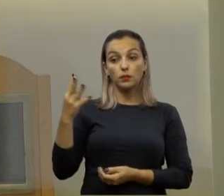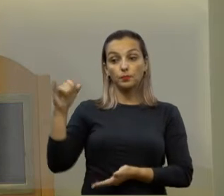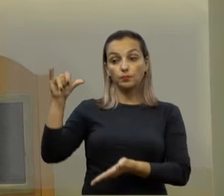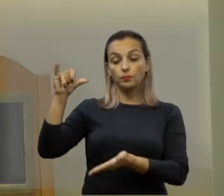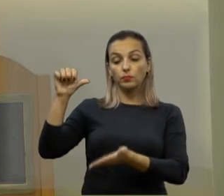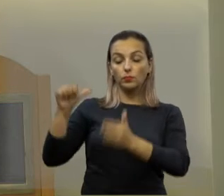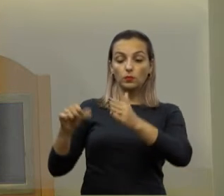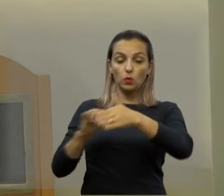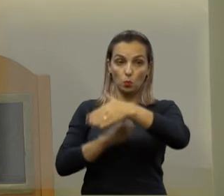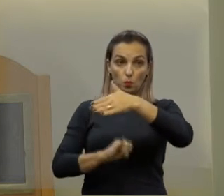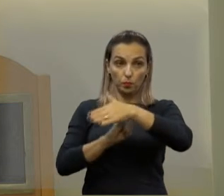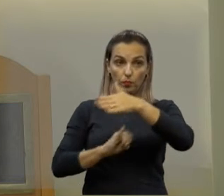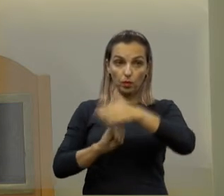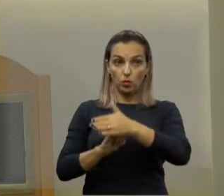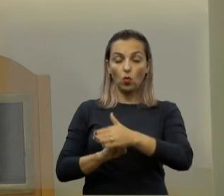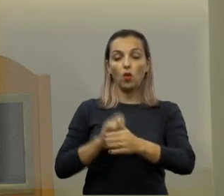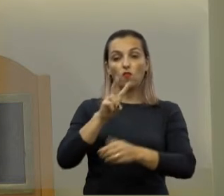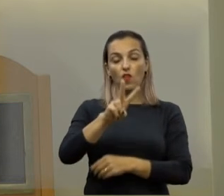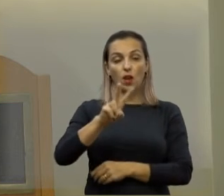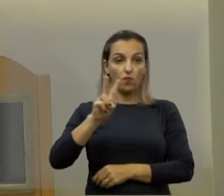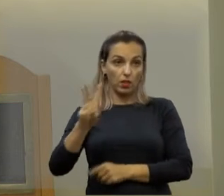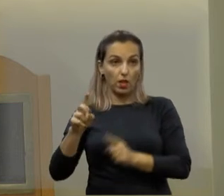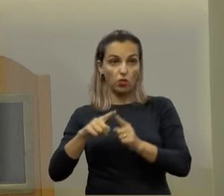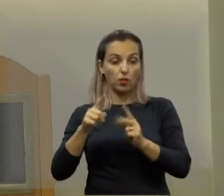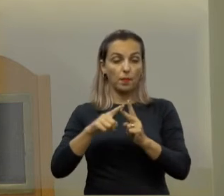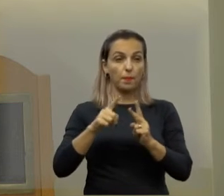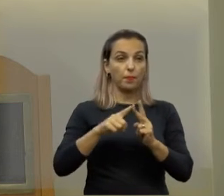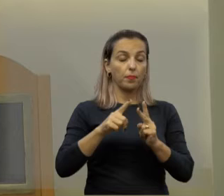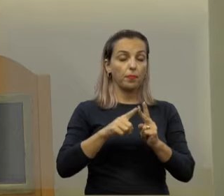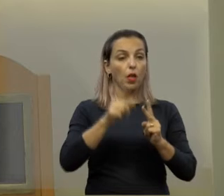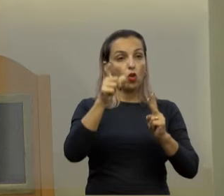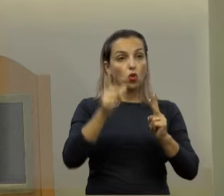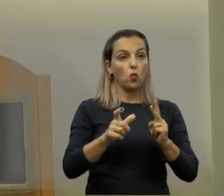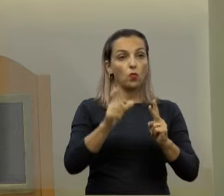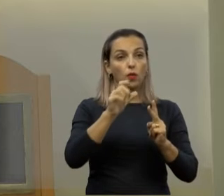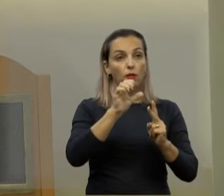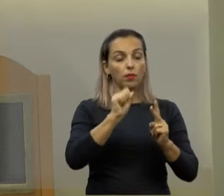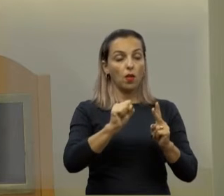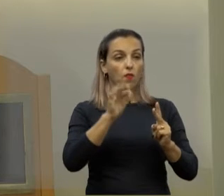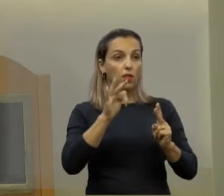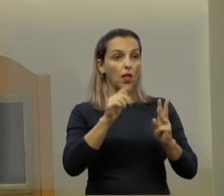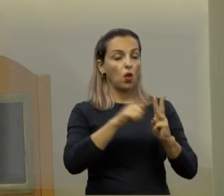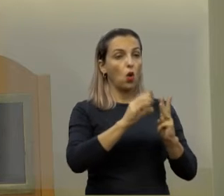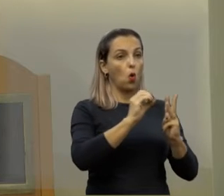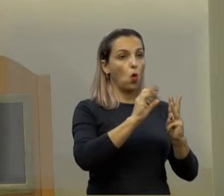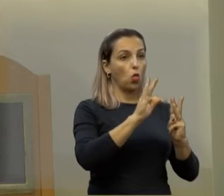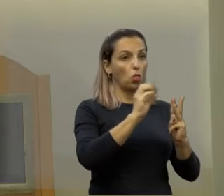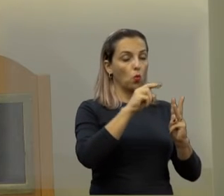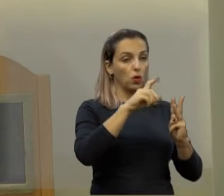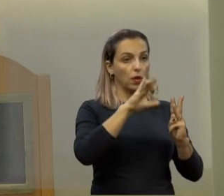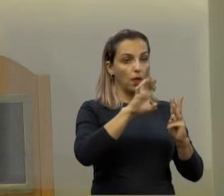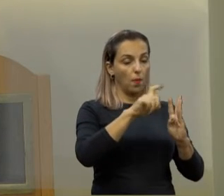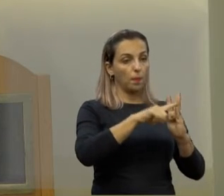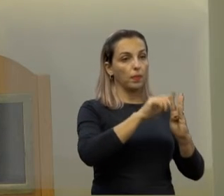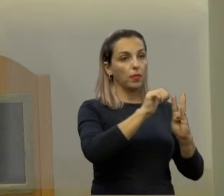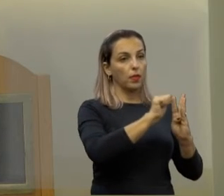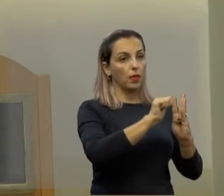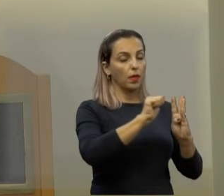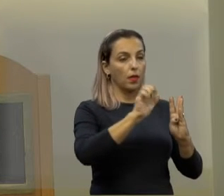receberam emenda Vila Vicentina 50 mil reais Asilo São Francisco e Otoniel de Camargo e aí